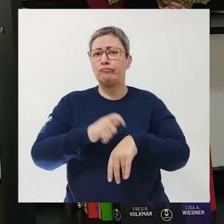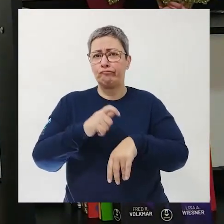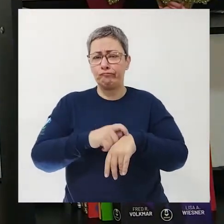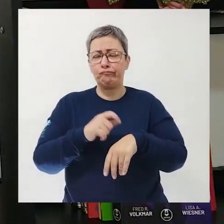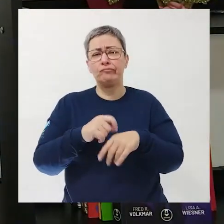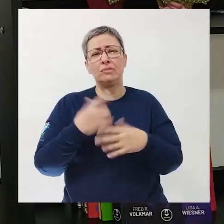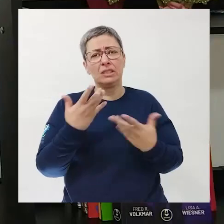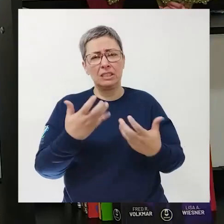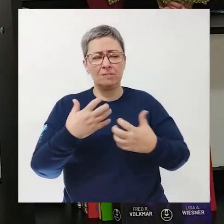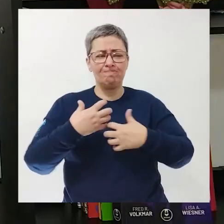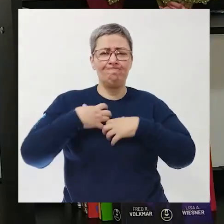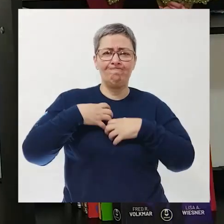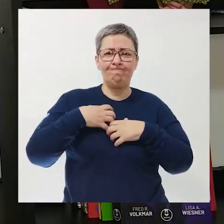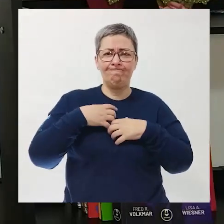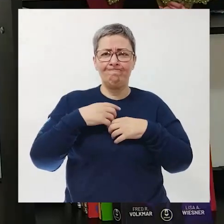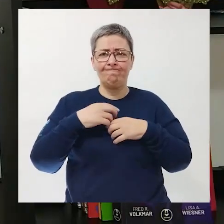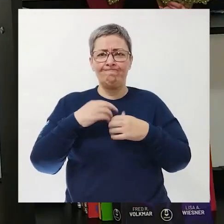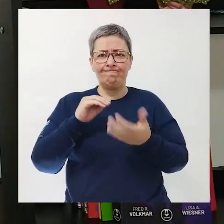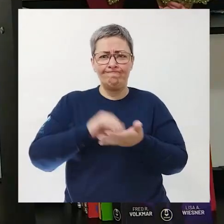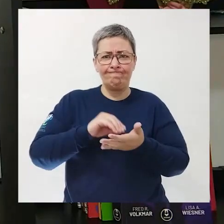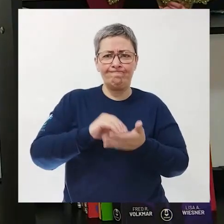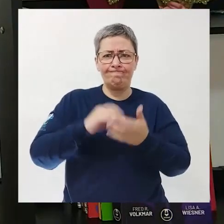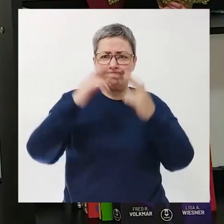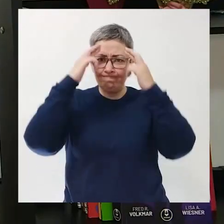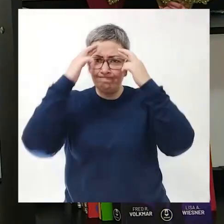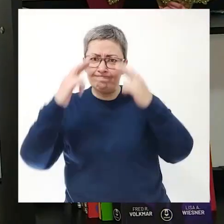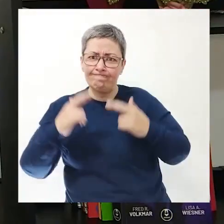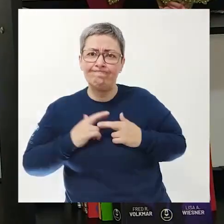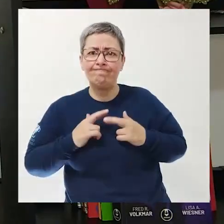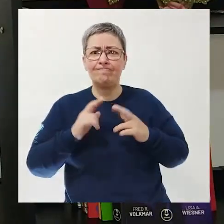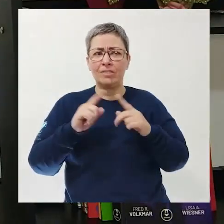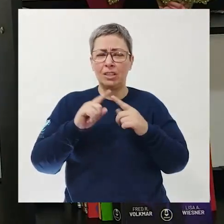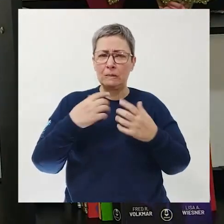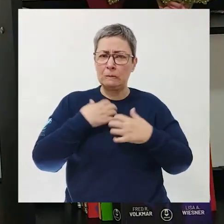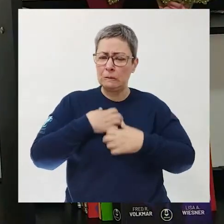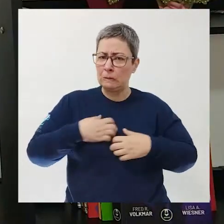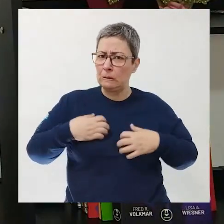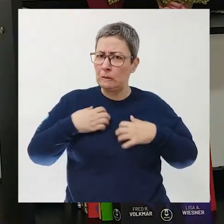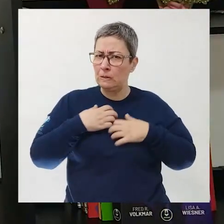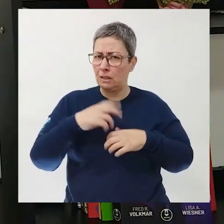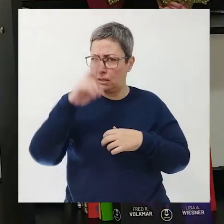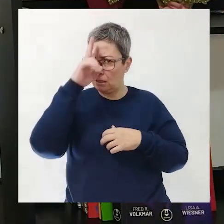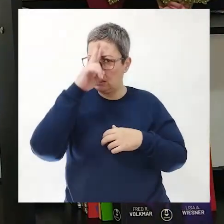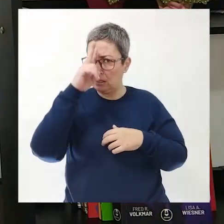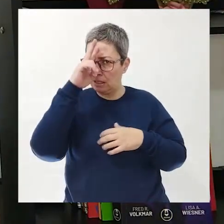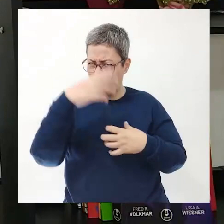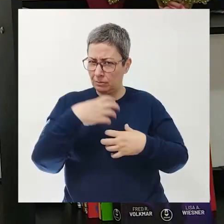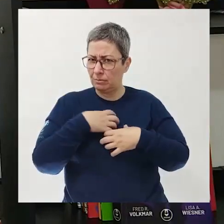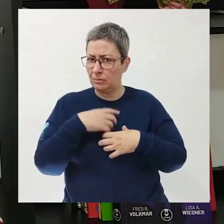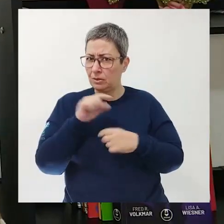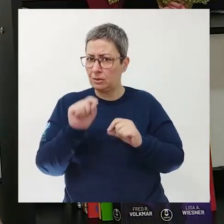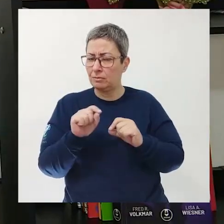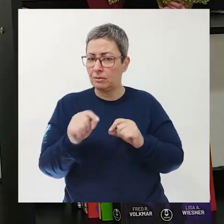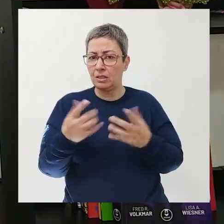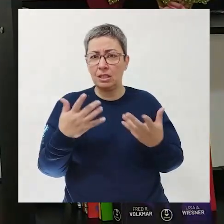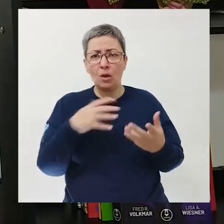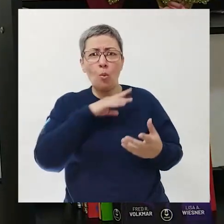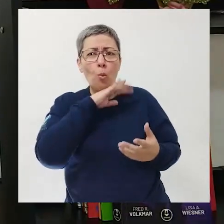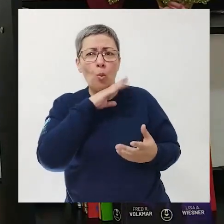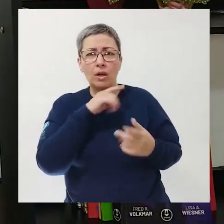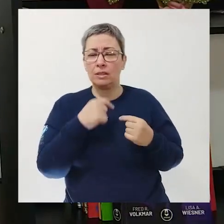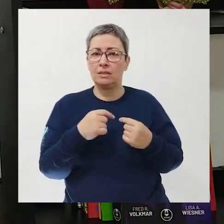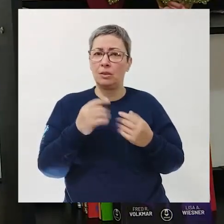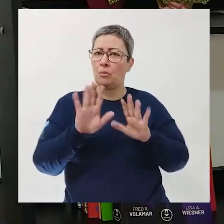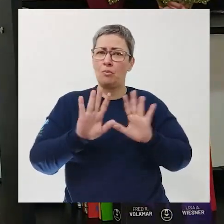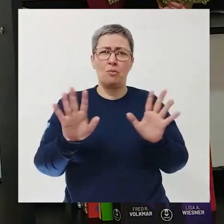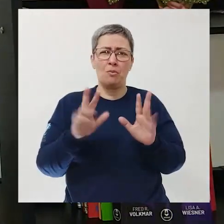gente se sentiu desrespeitados, desrespeitadas e nos sentimos muito mal. Como vocês se lembram desse sentimento, né? Ruim, então a gente não deve